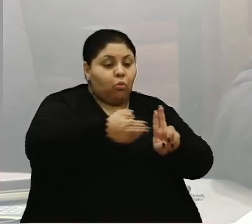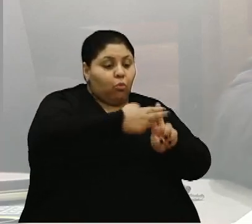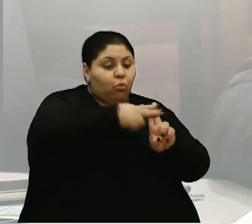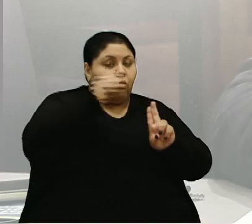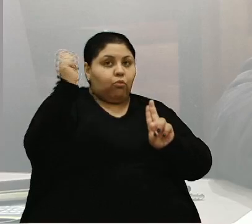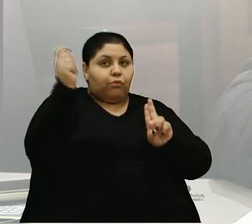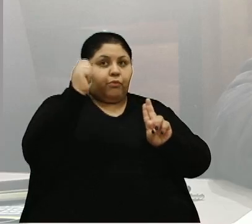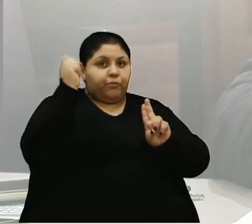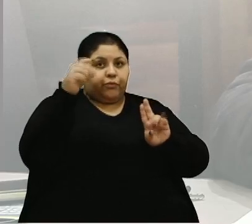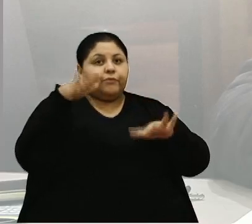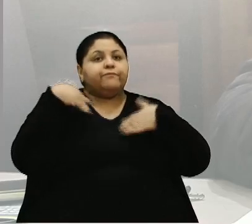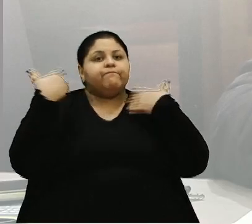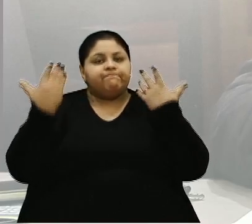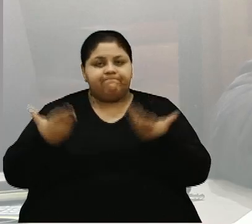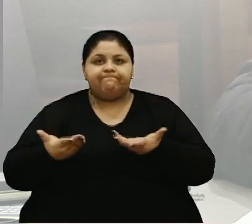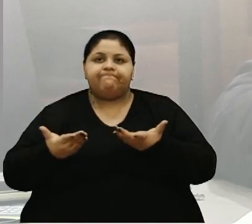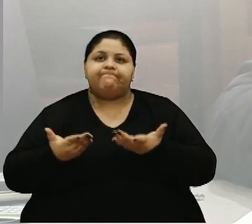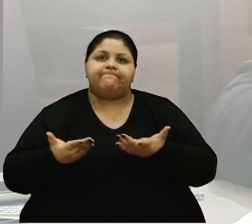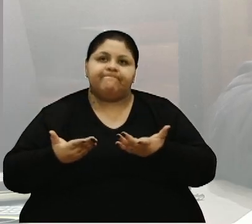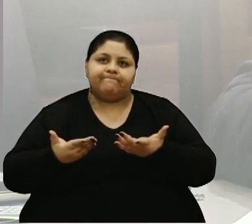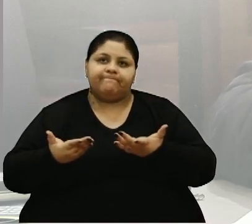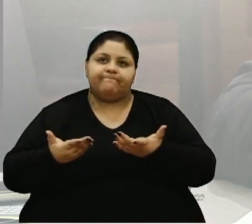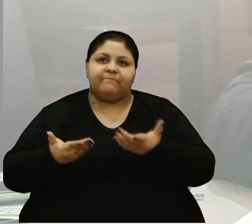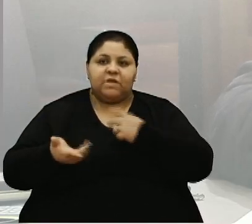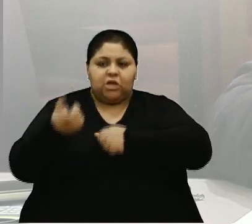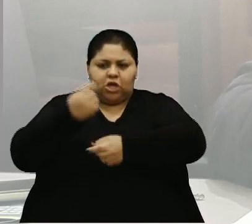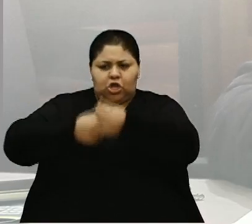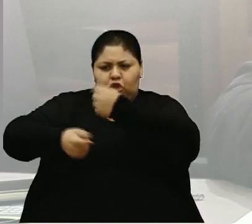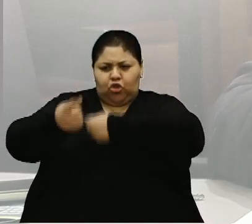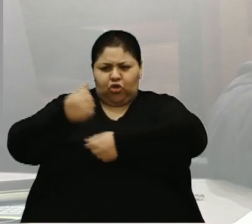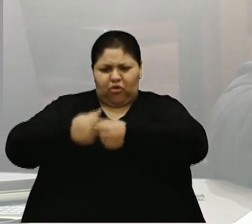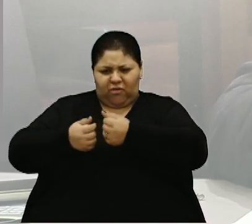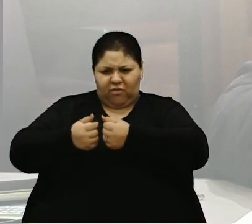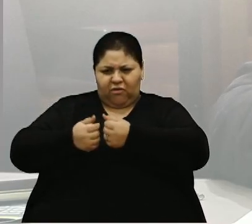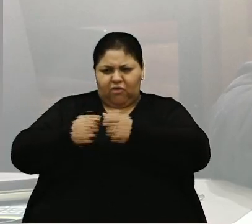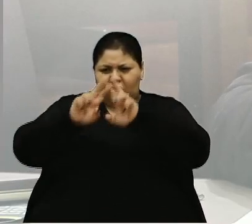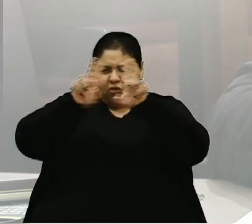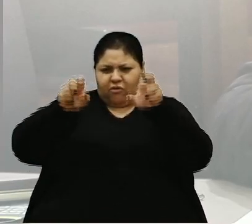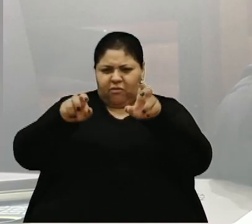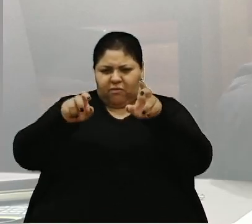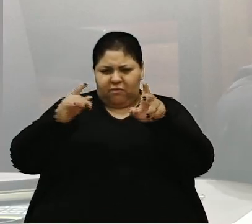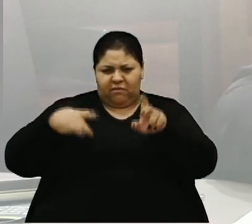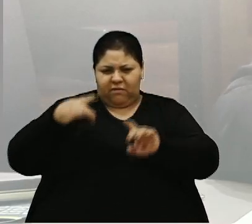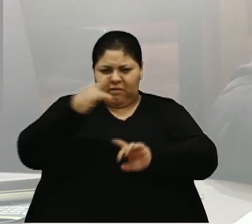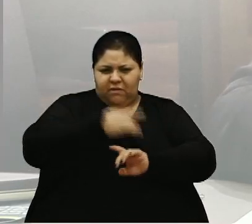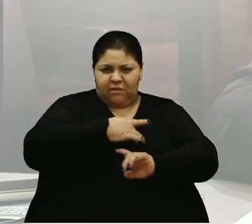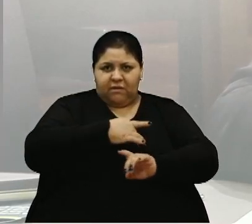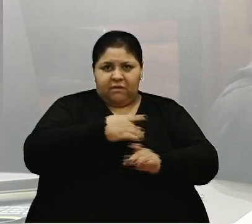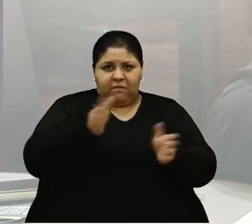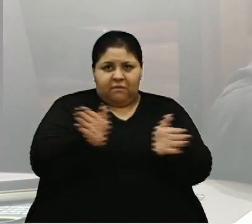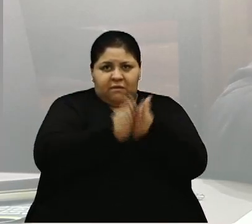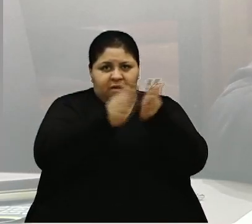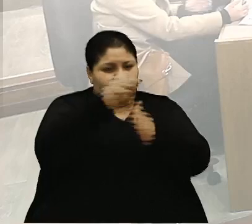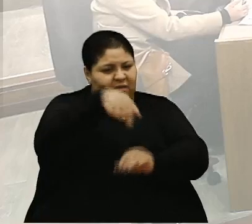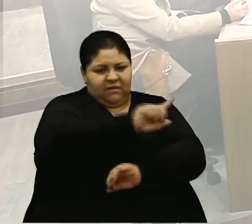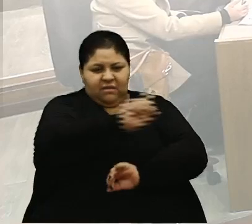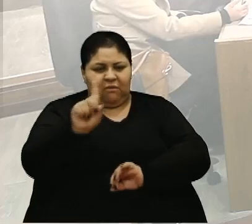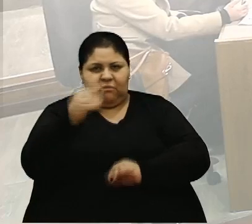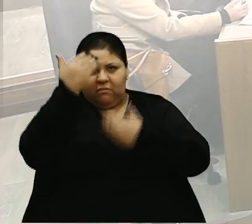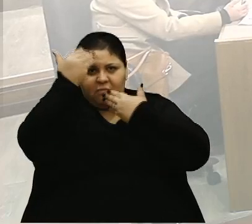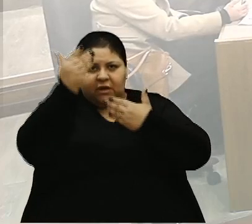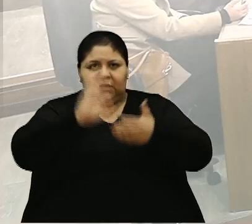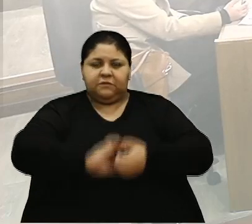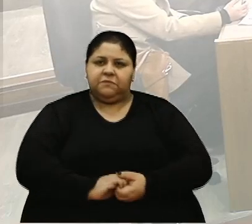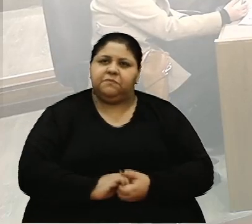Sul. Então é o seguinte, barganhar dinheiro em cima da saúde dos pobres, coitado, aqui não. Obrigado.